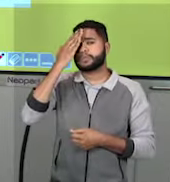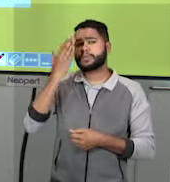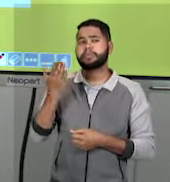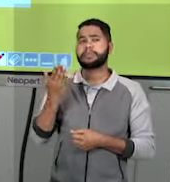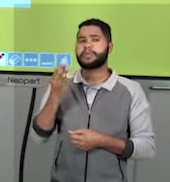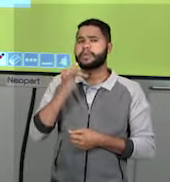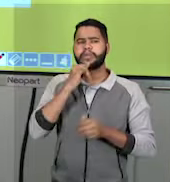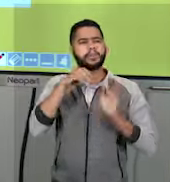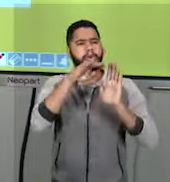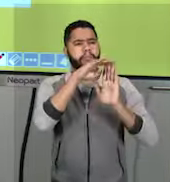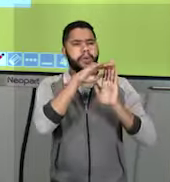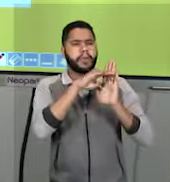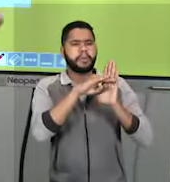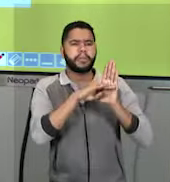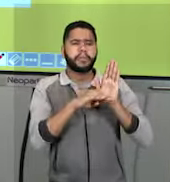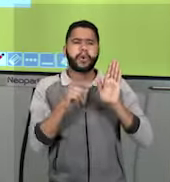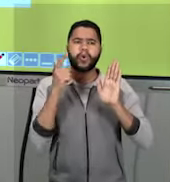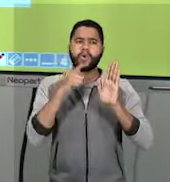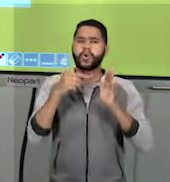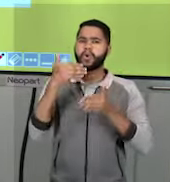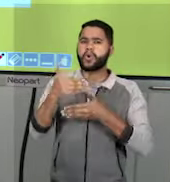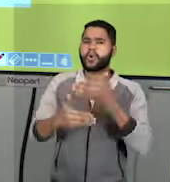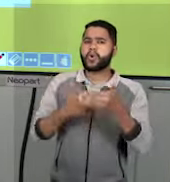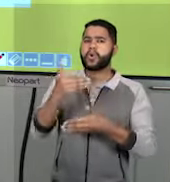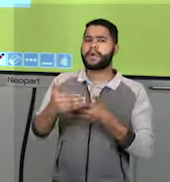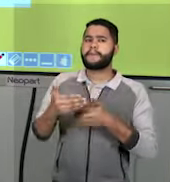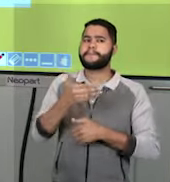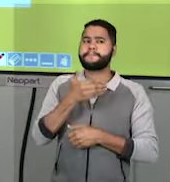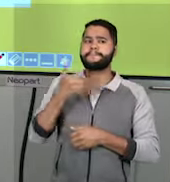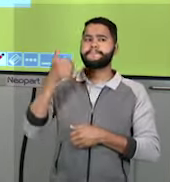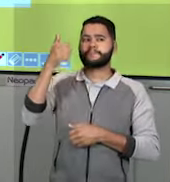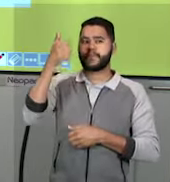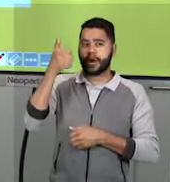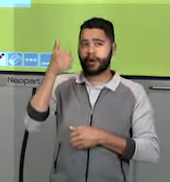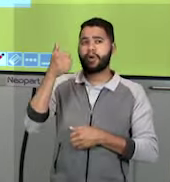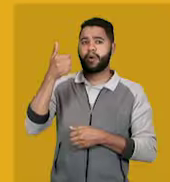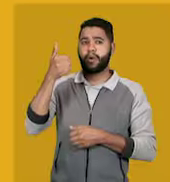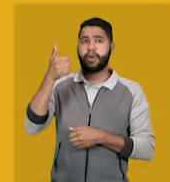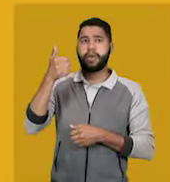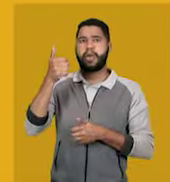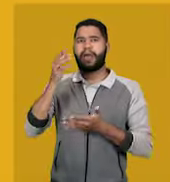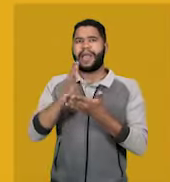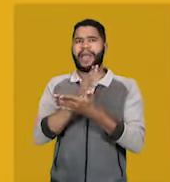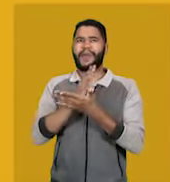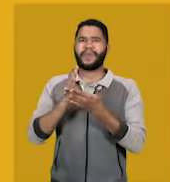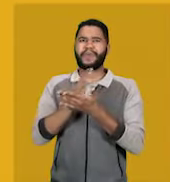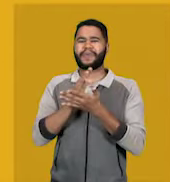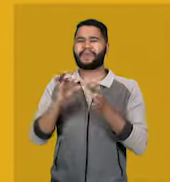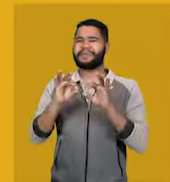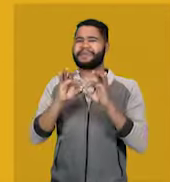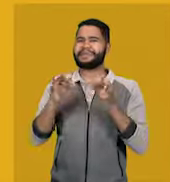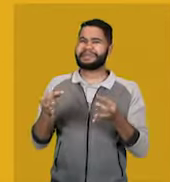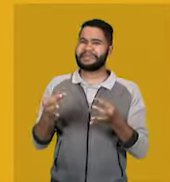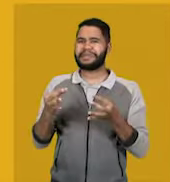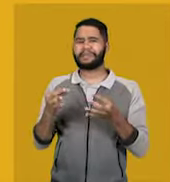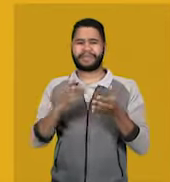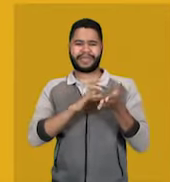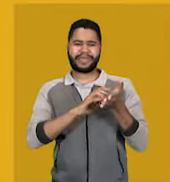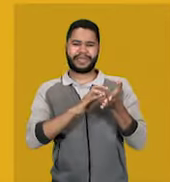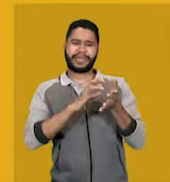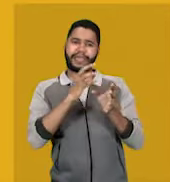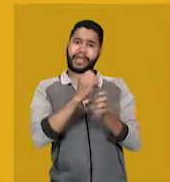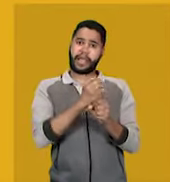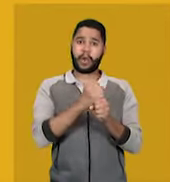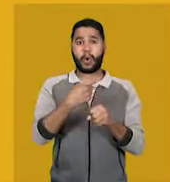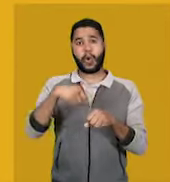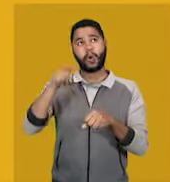essas propriedades para desenvolvermos melhor os cálculos. Porque tem coisa que não vai ser tão simples de fazer, assim, às vezes na calculadora ou às vezes na